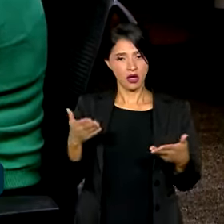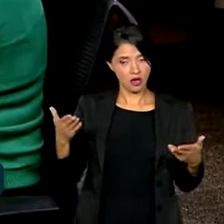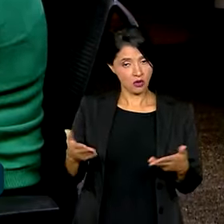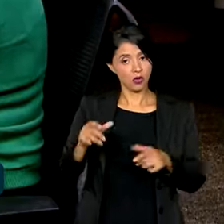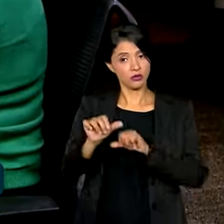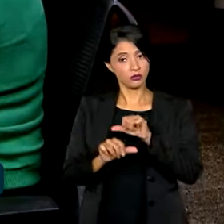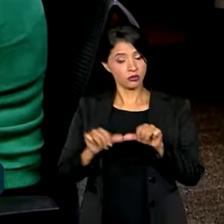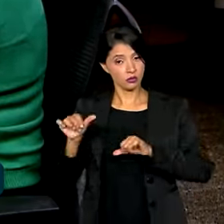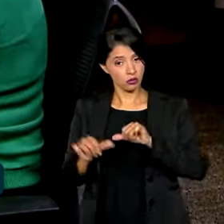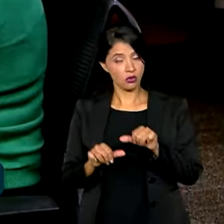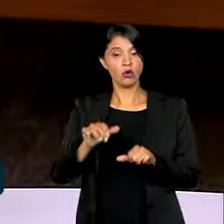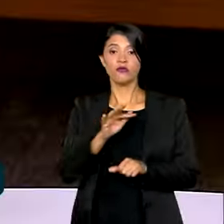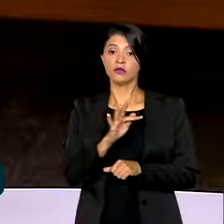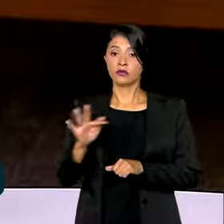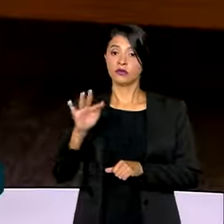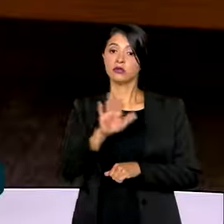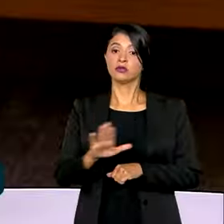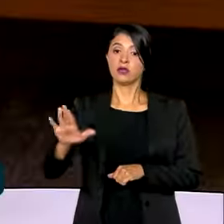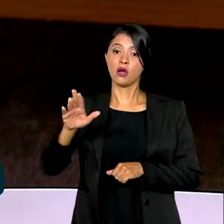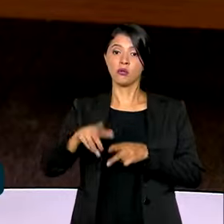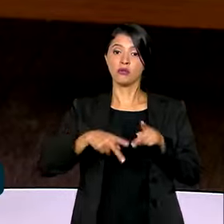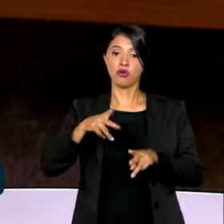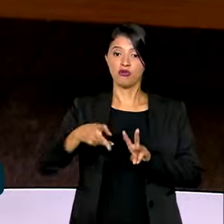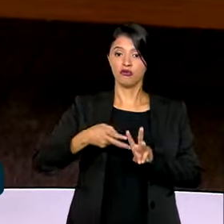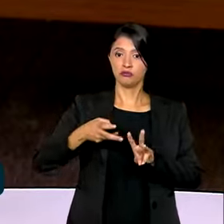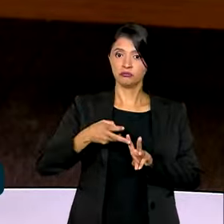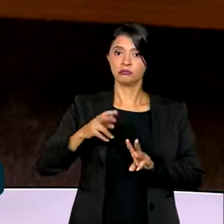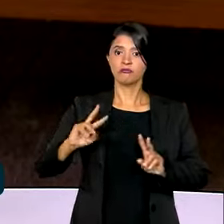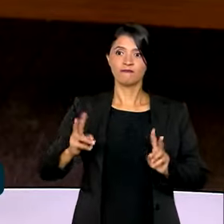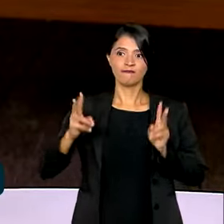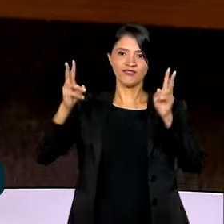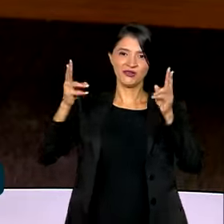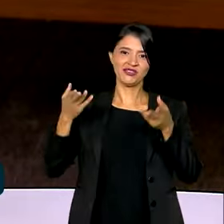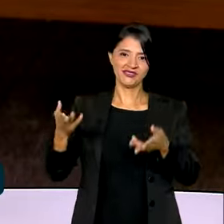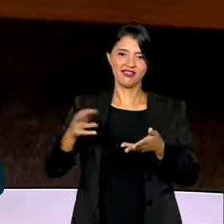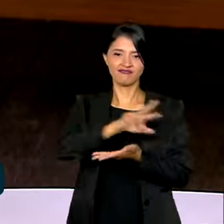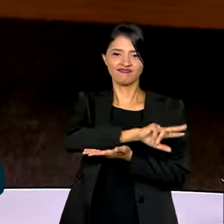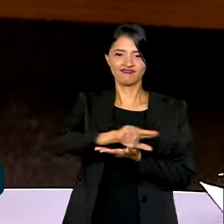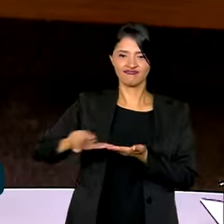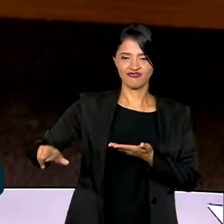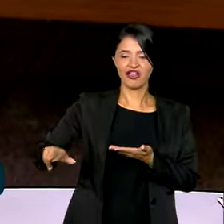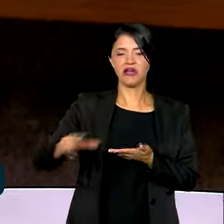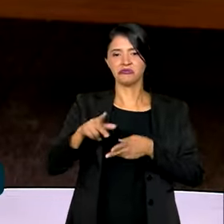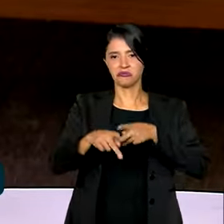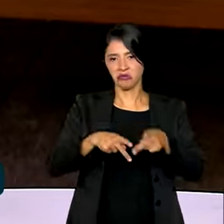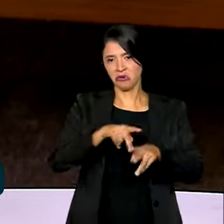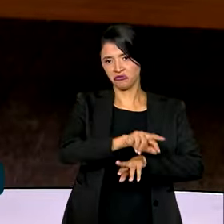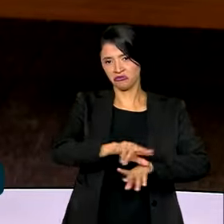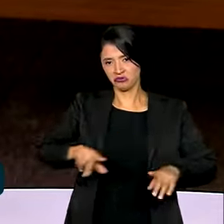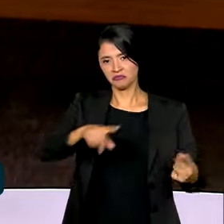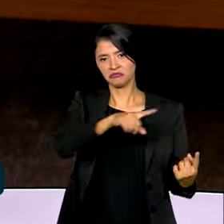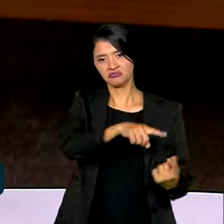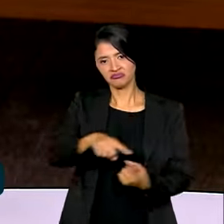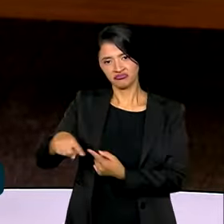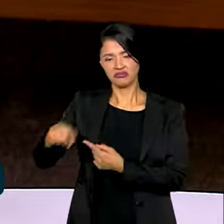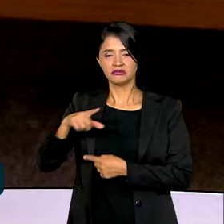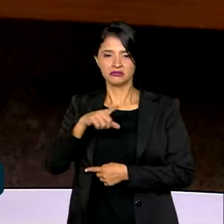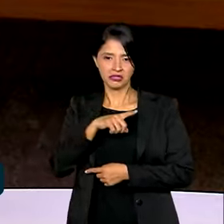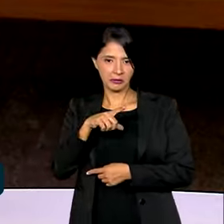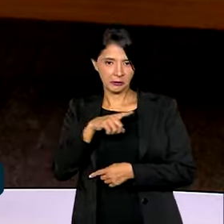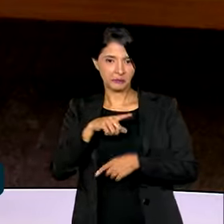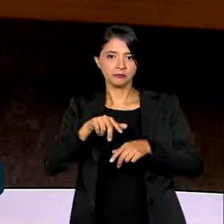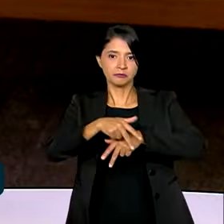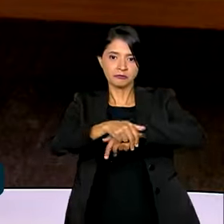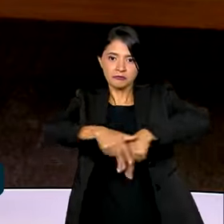Povos Indígenas para valorizar essa diversidade também, né, de povos. E nós estamos fazendo